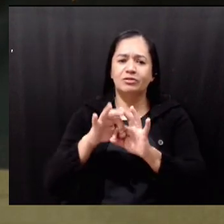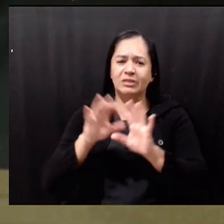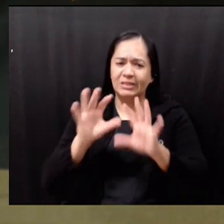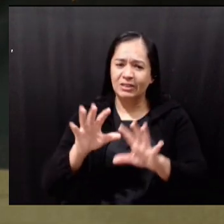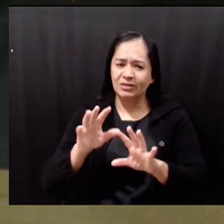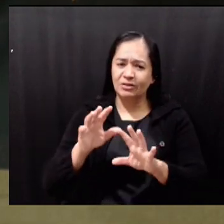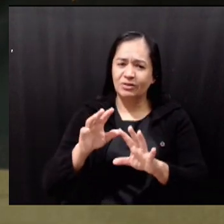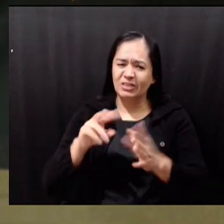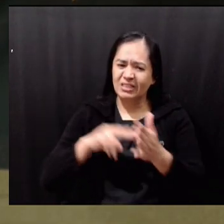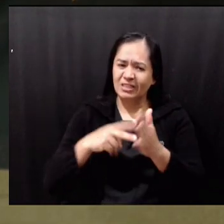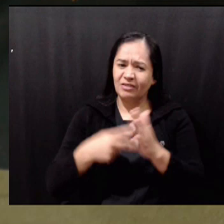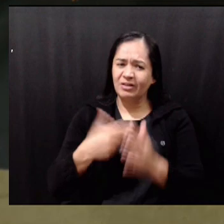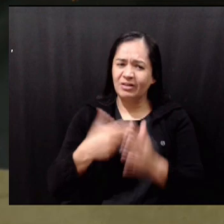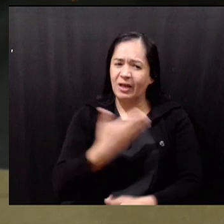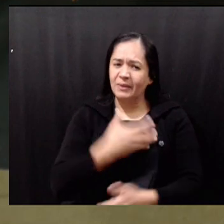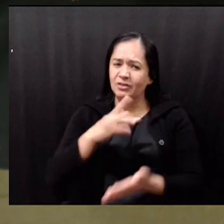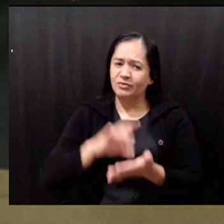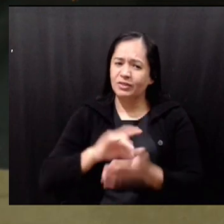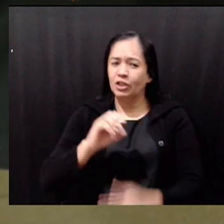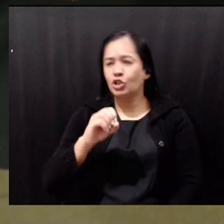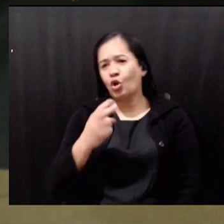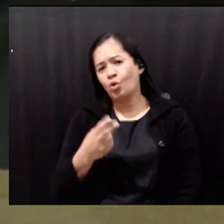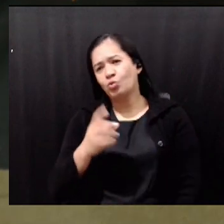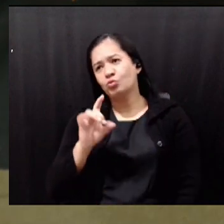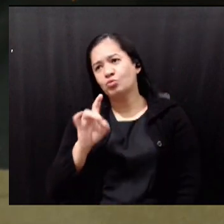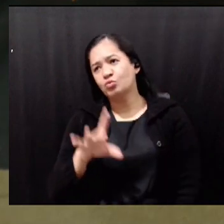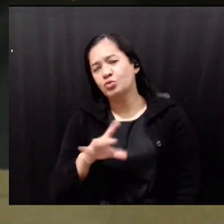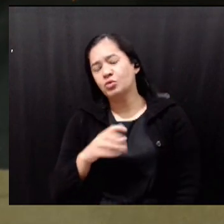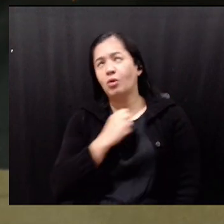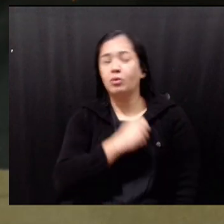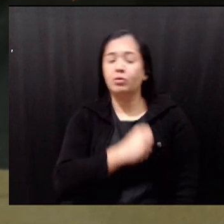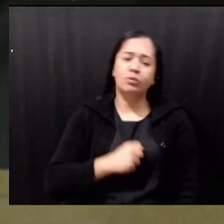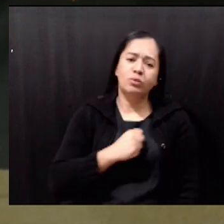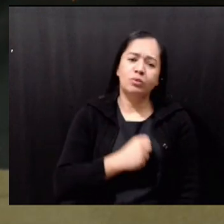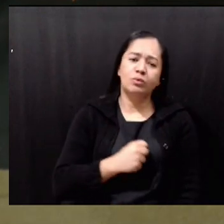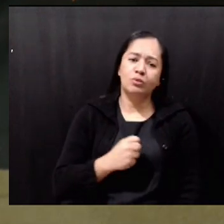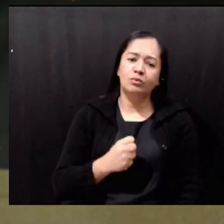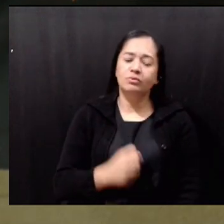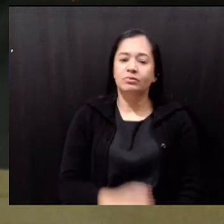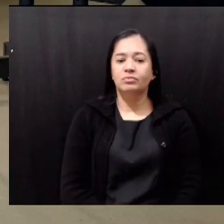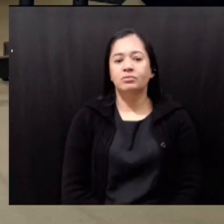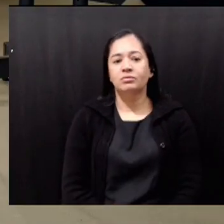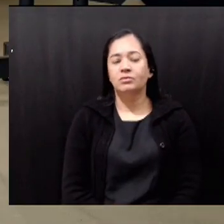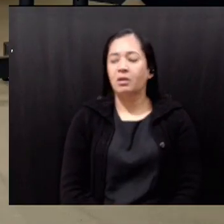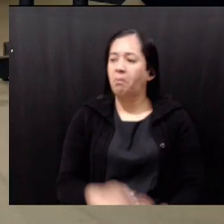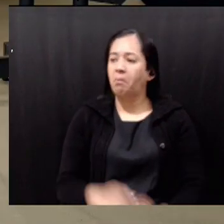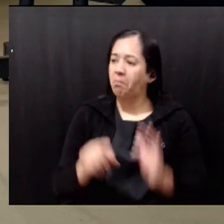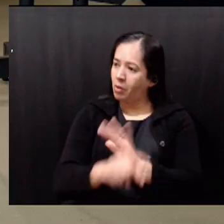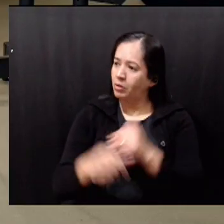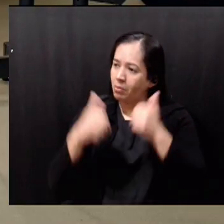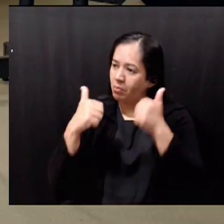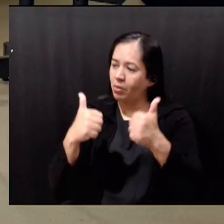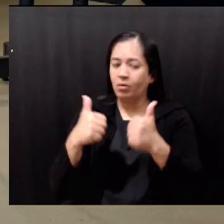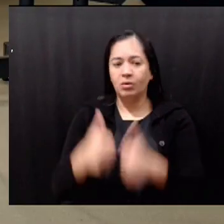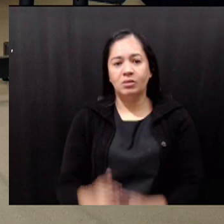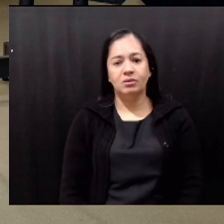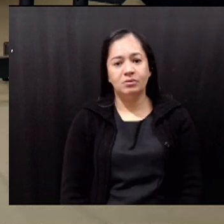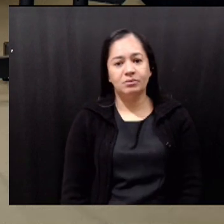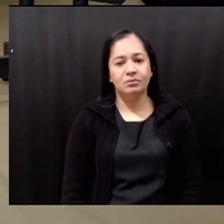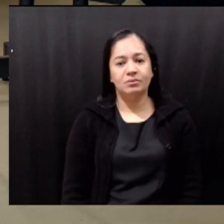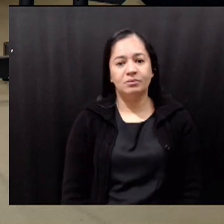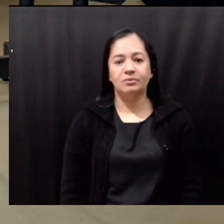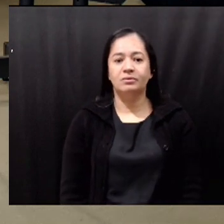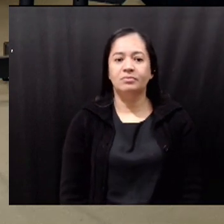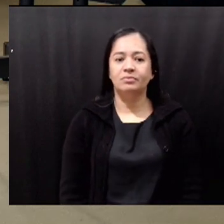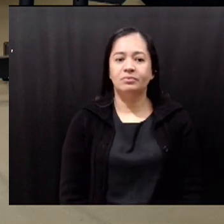verdade ou só nostalgia? Ah, boa pergunta, viu, Tati? Vamos lá, então. Quem é que responde? Pode ser você, Arthur? Pode, Vamos lá.